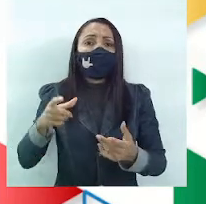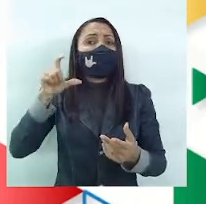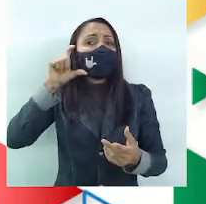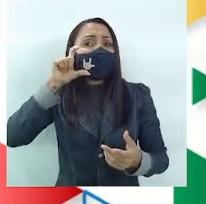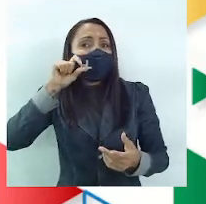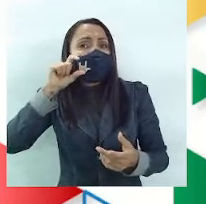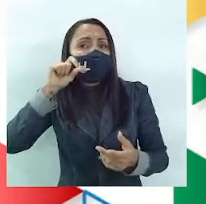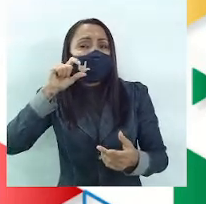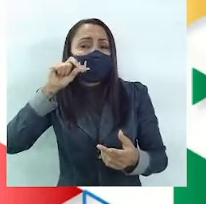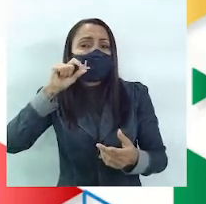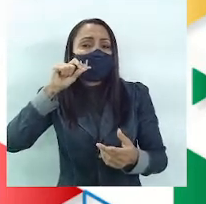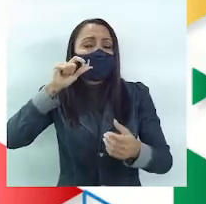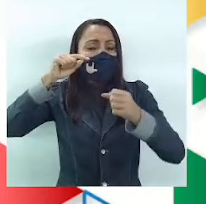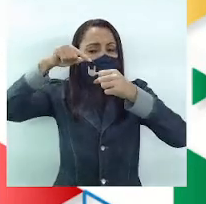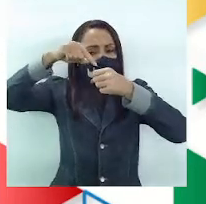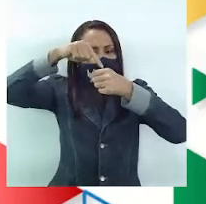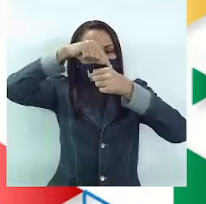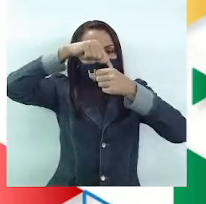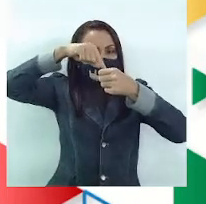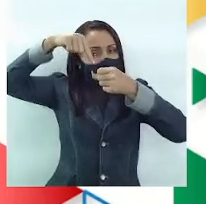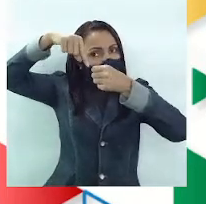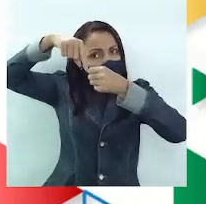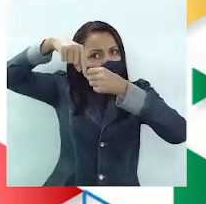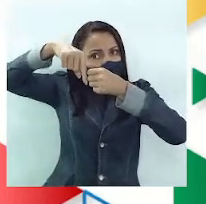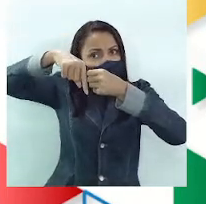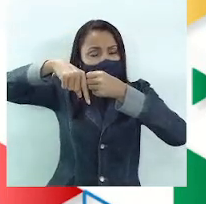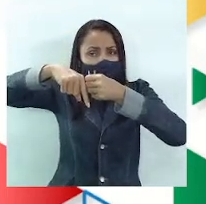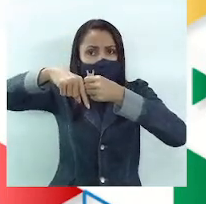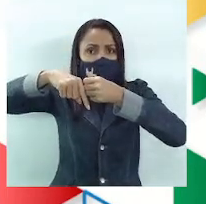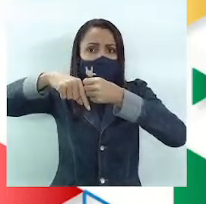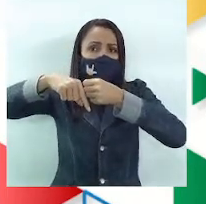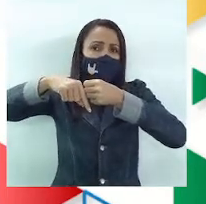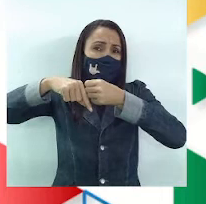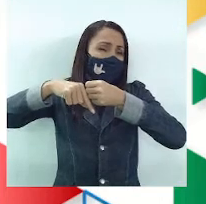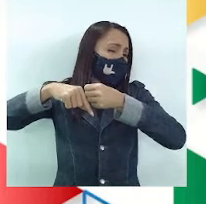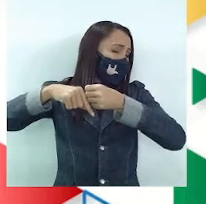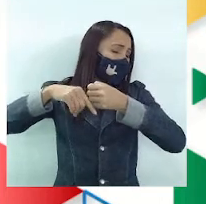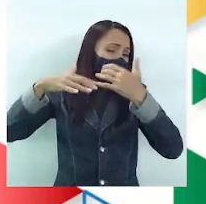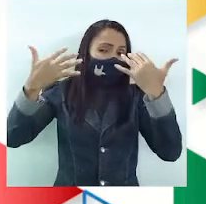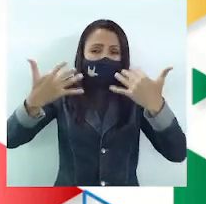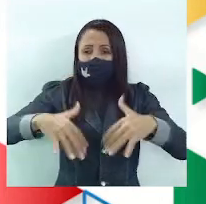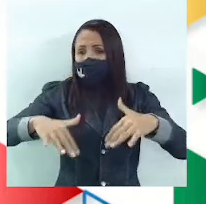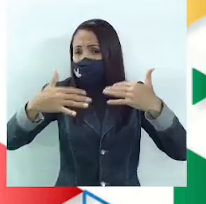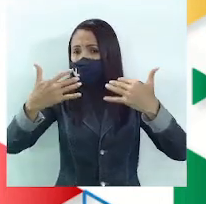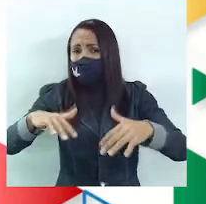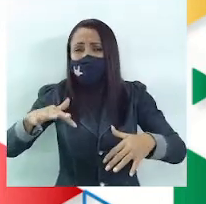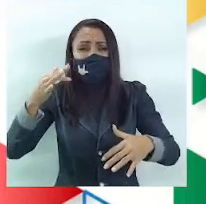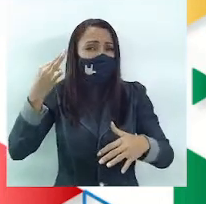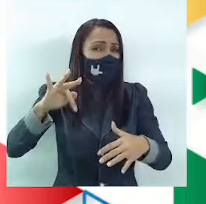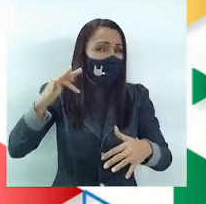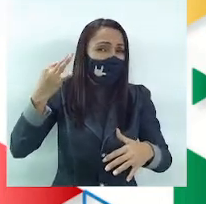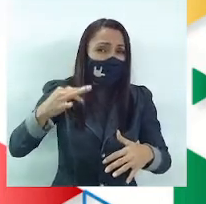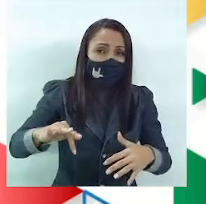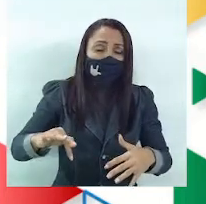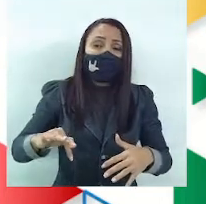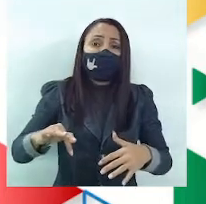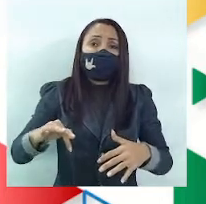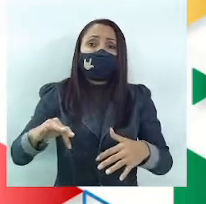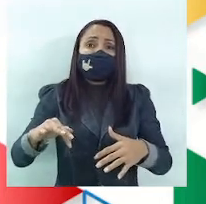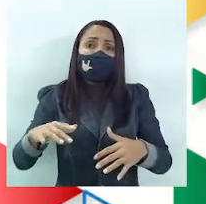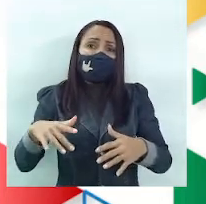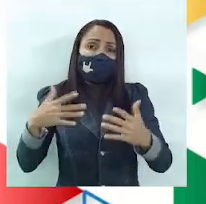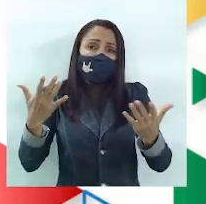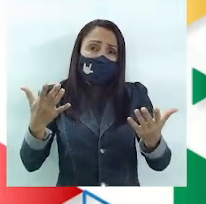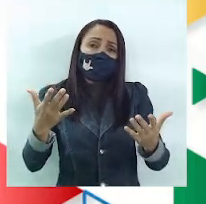atinge a polpa, que é a inflamação da polpa, são dores horríveis. Então, assim, é uma das maiores dores que o ser humano sente. Então, assim, lógico